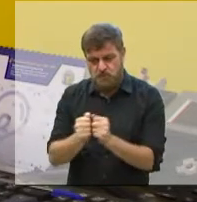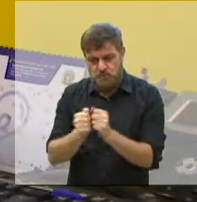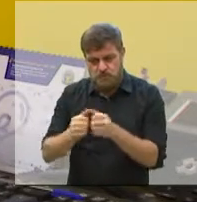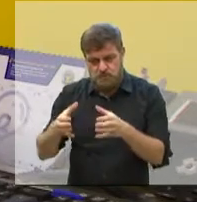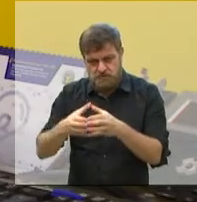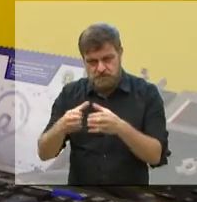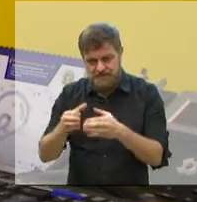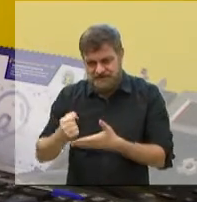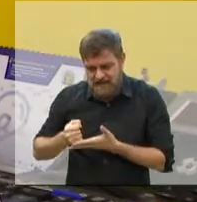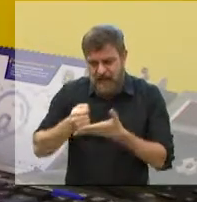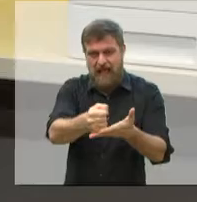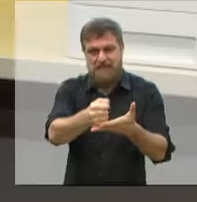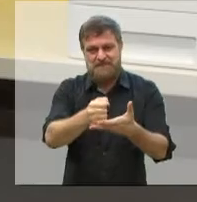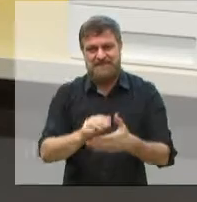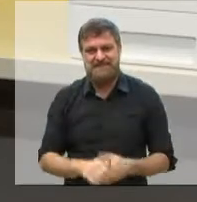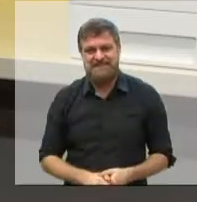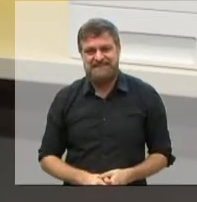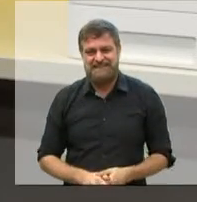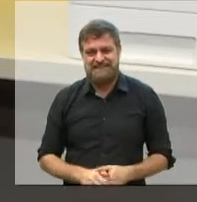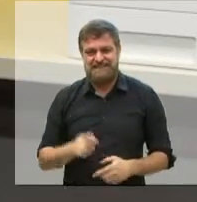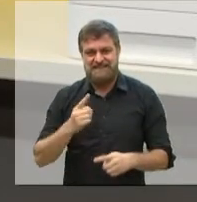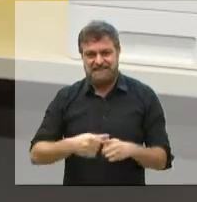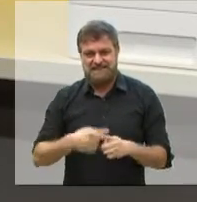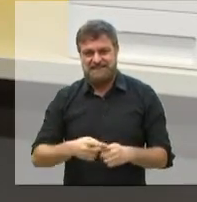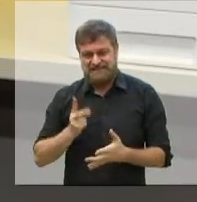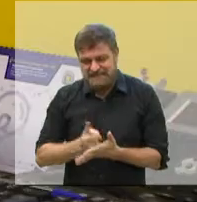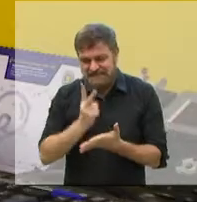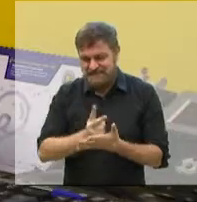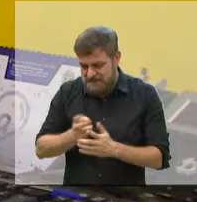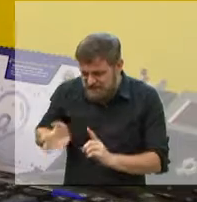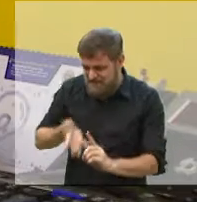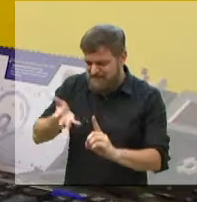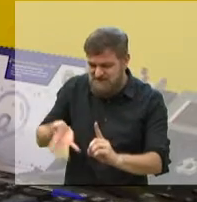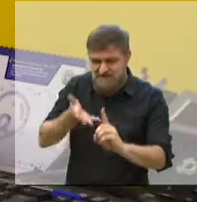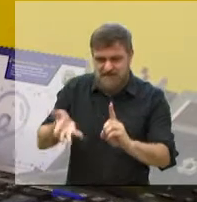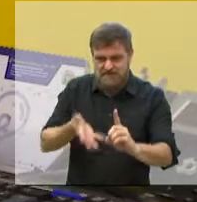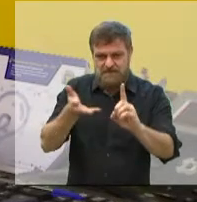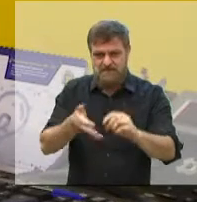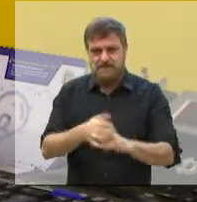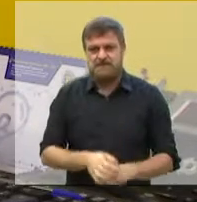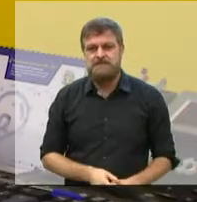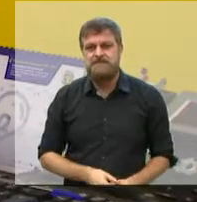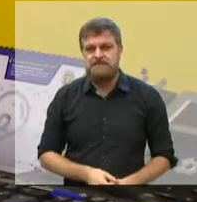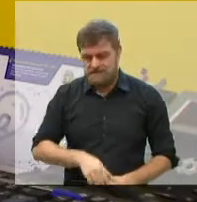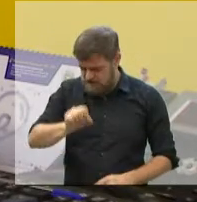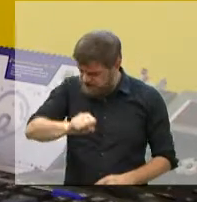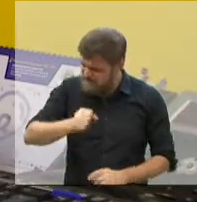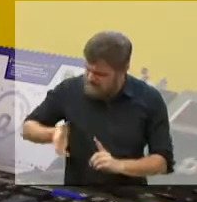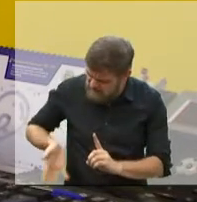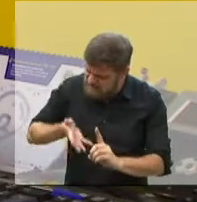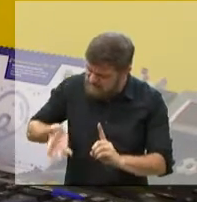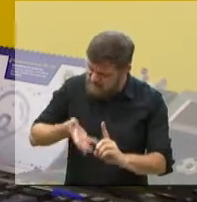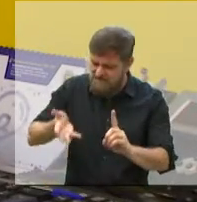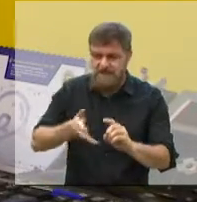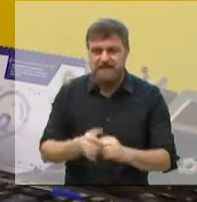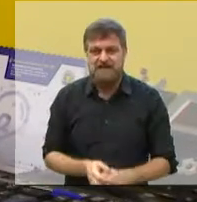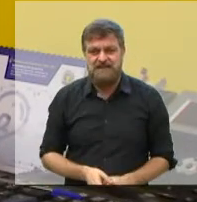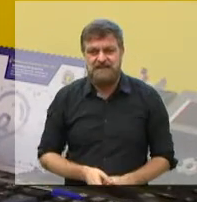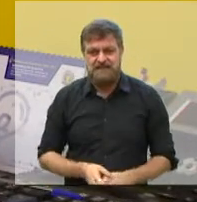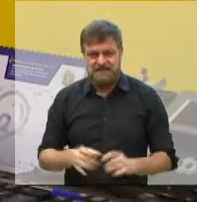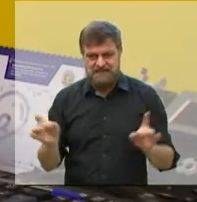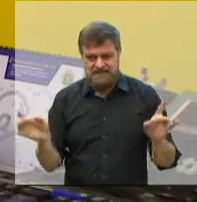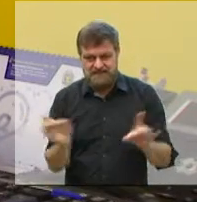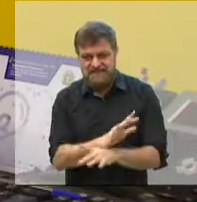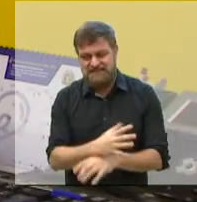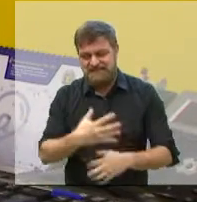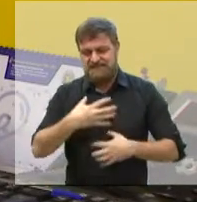por isso que é bom um grupo, né? Porque um sempre ajuda o outro. Ah, eu não vou não, você vai. Não, eu não vou não, você vai. Aí no fim você acaba,